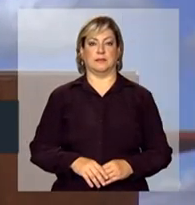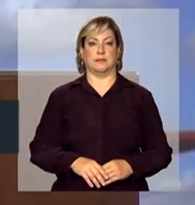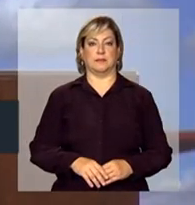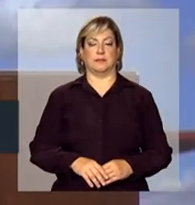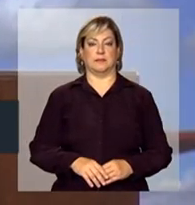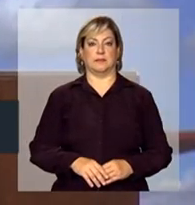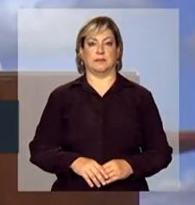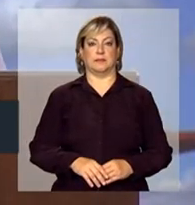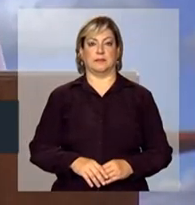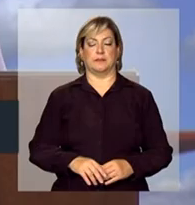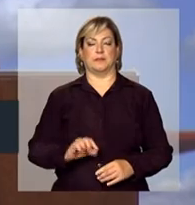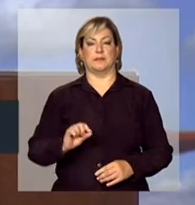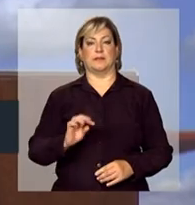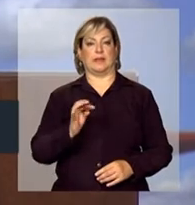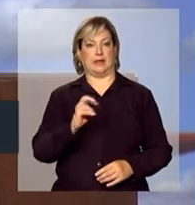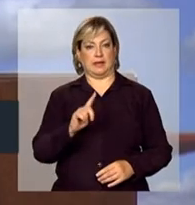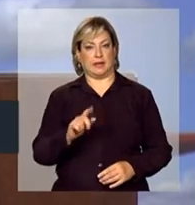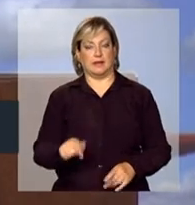Belchior